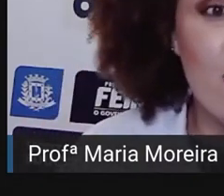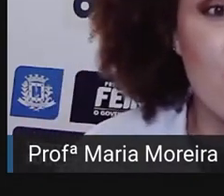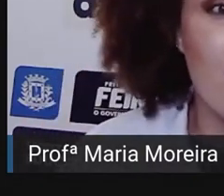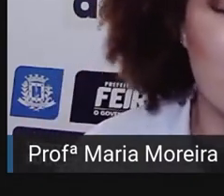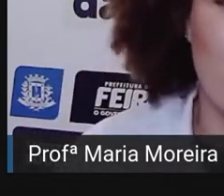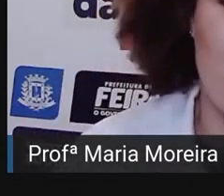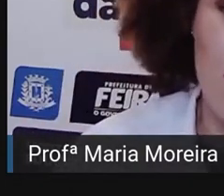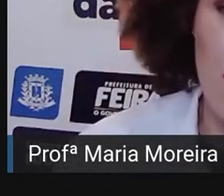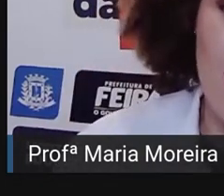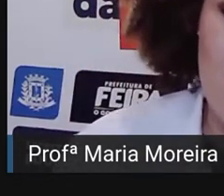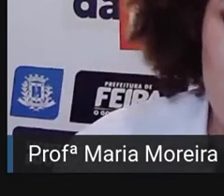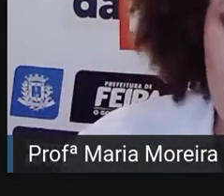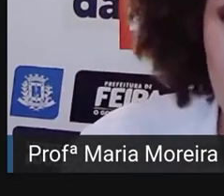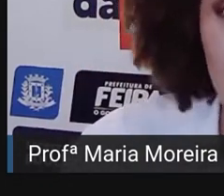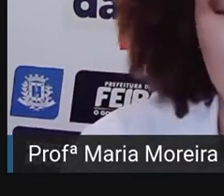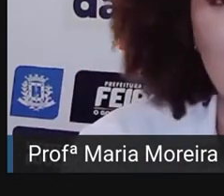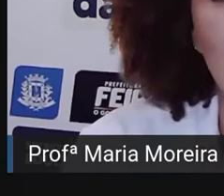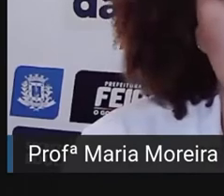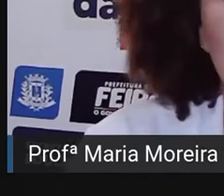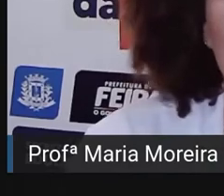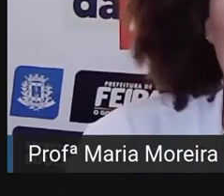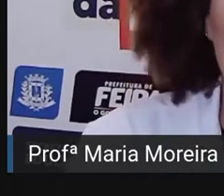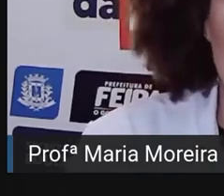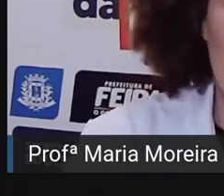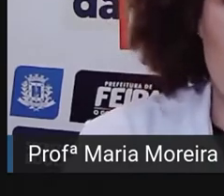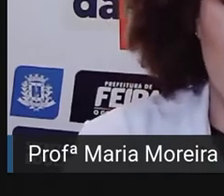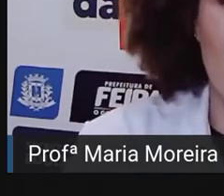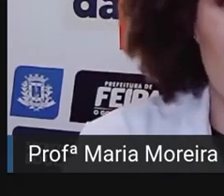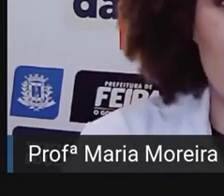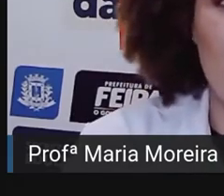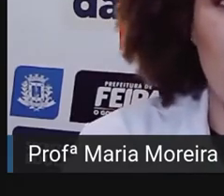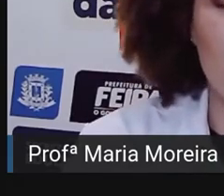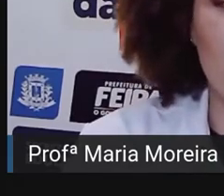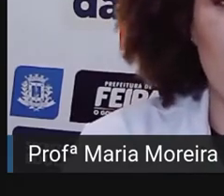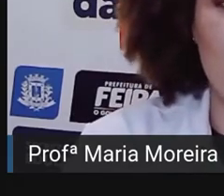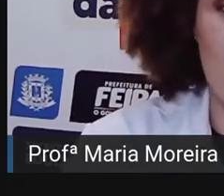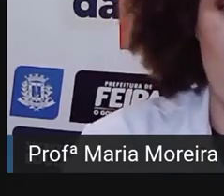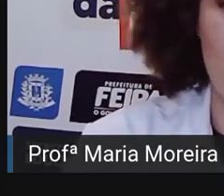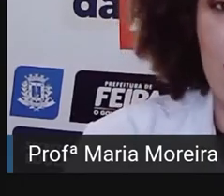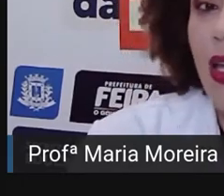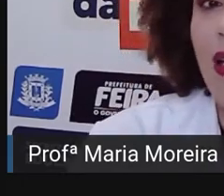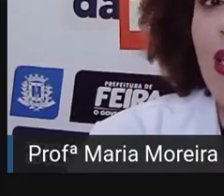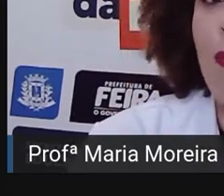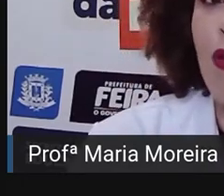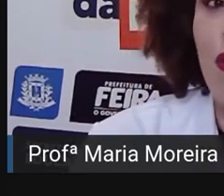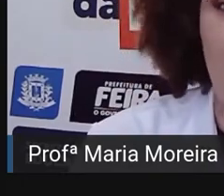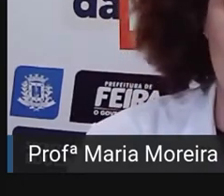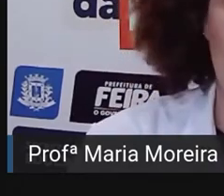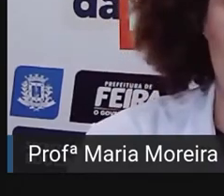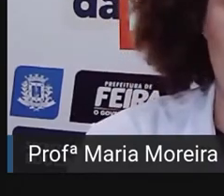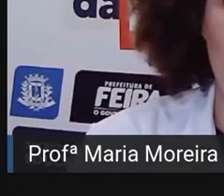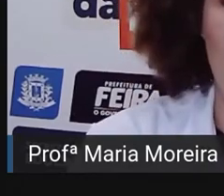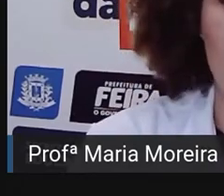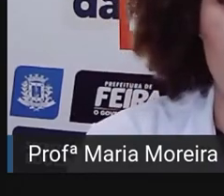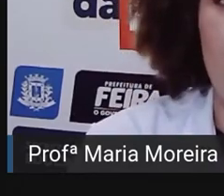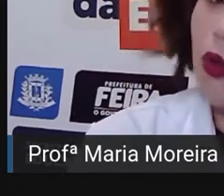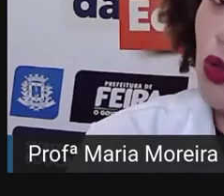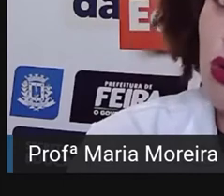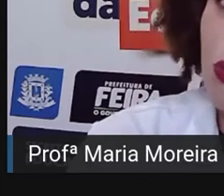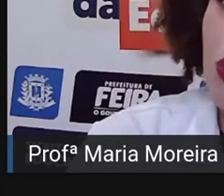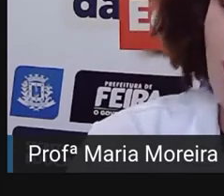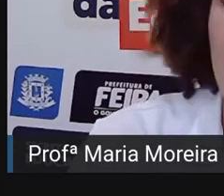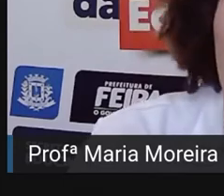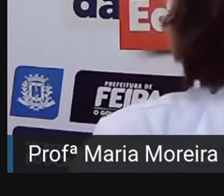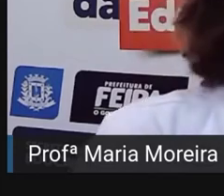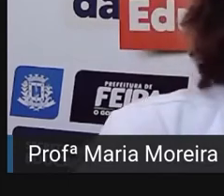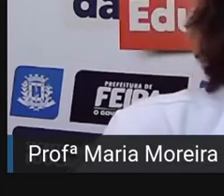Sininho das notificações vamos começar aqui na sala de número 126 a prova vai abrir que o material e